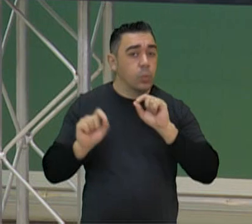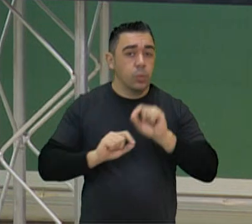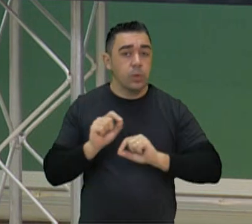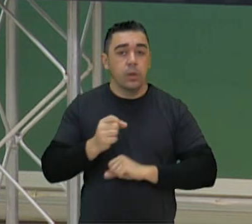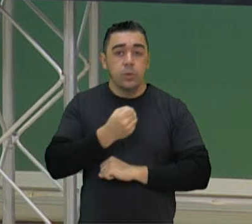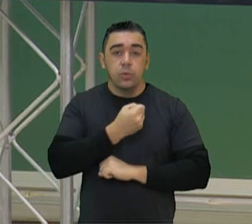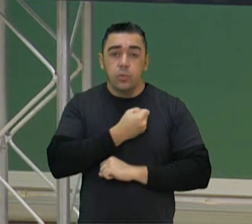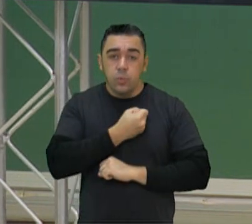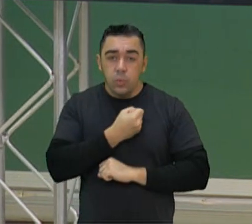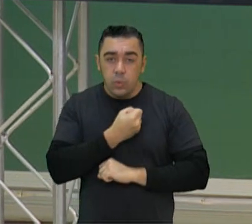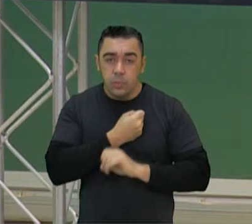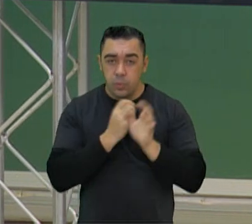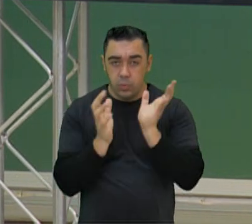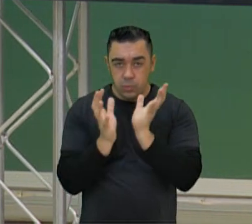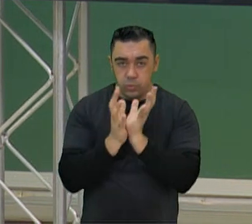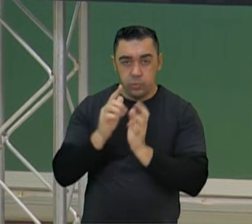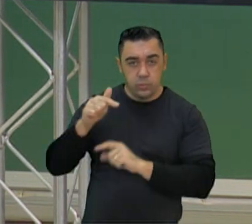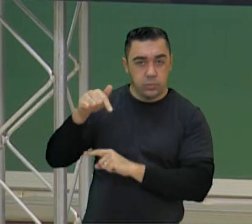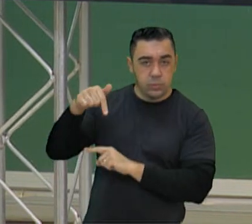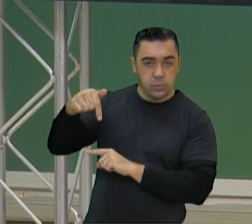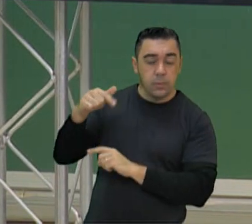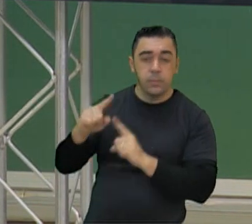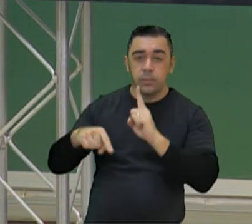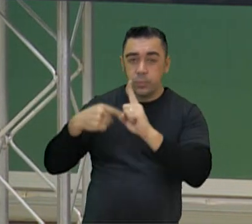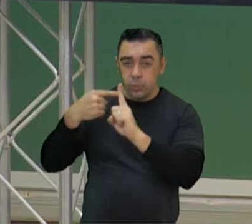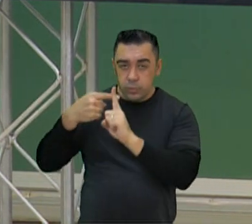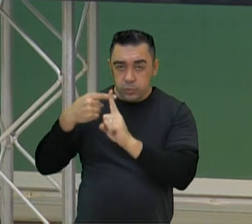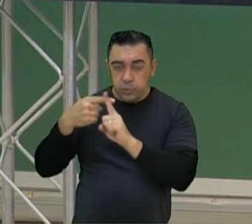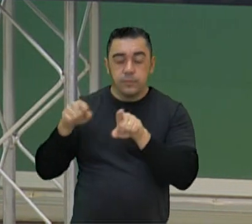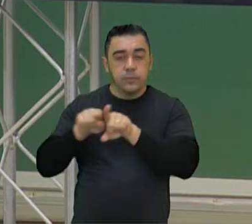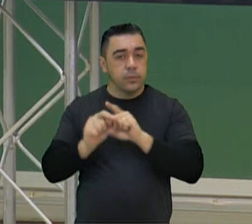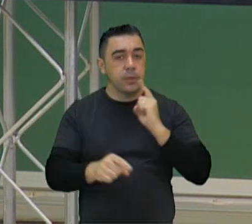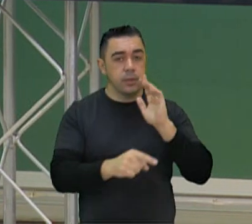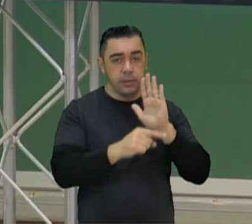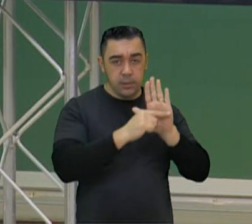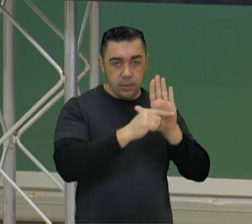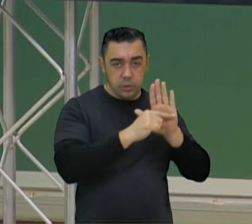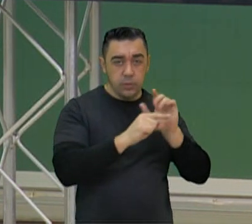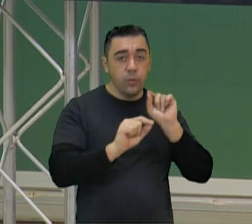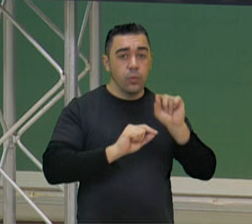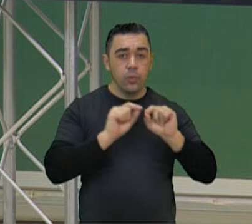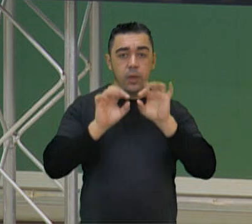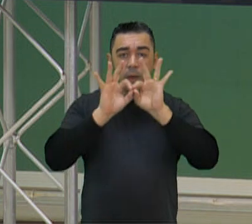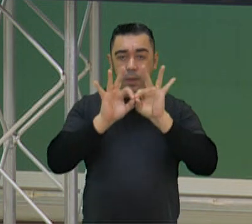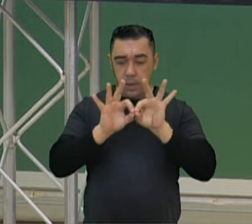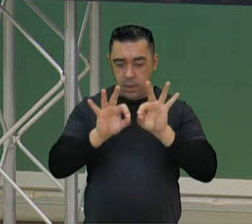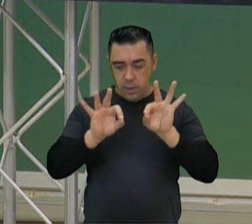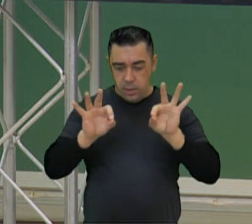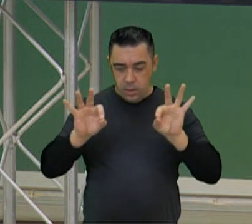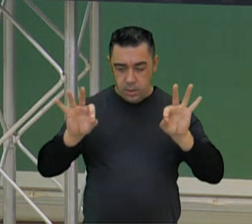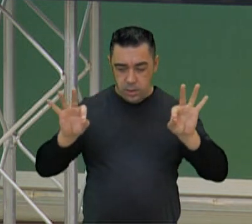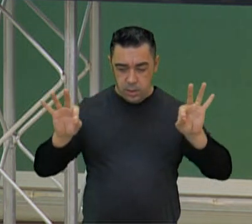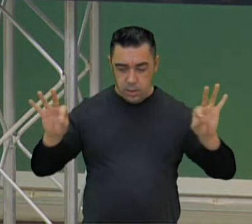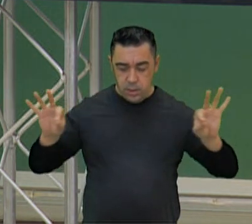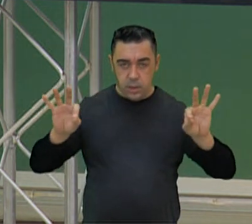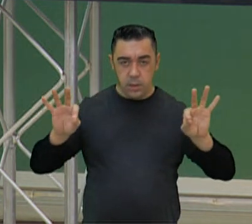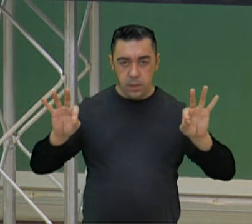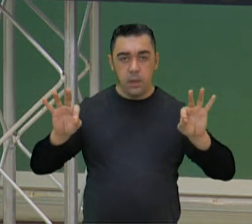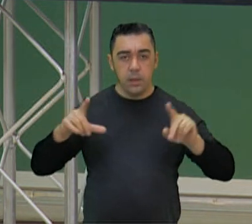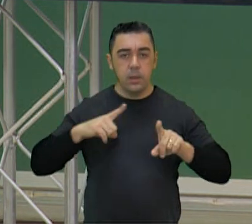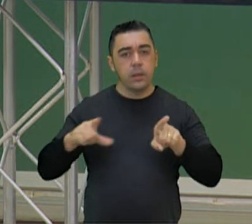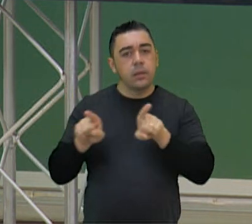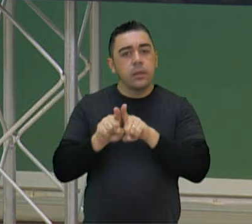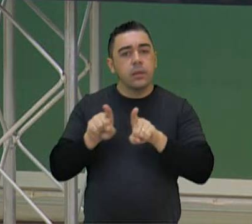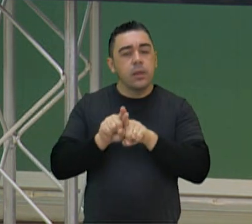sobre números racionais positivos e negativos, na reta numérica e sobre os sistemas